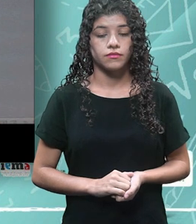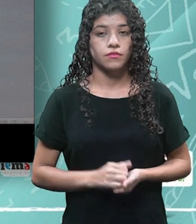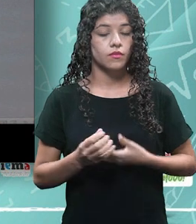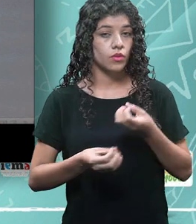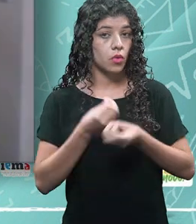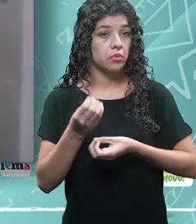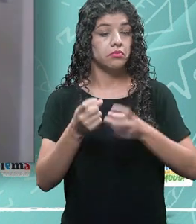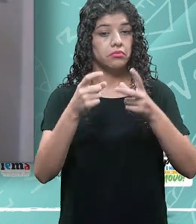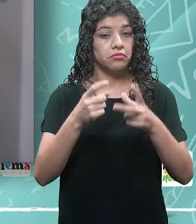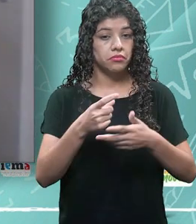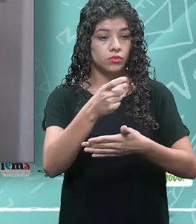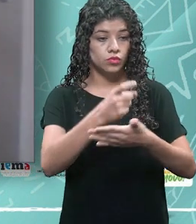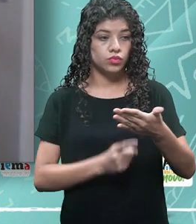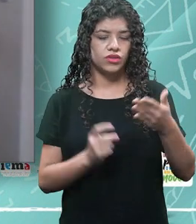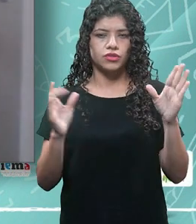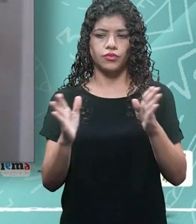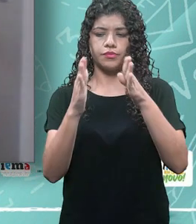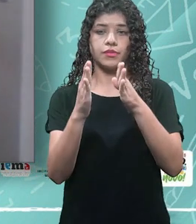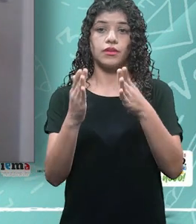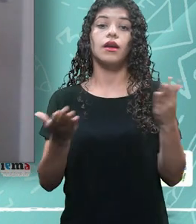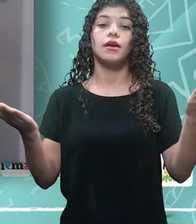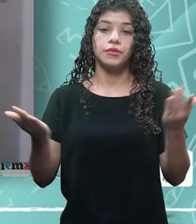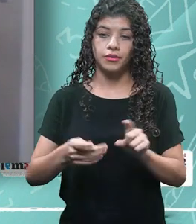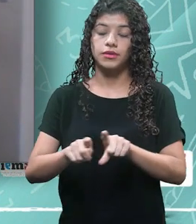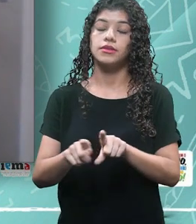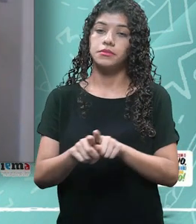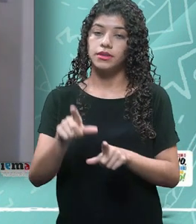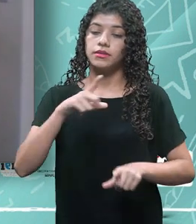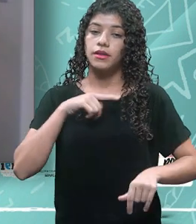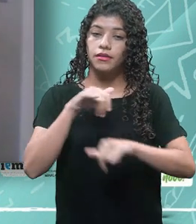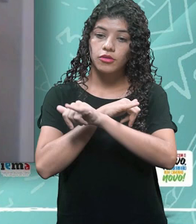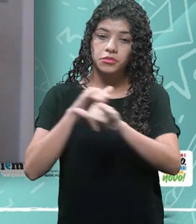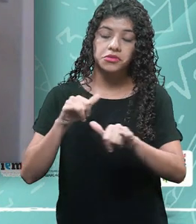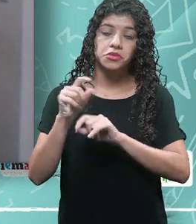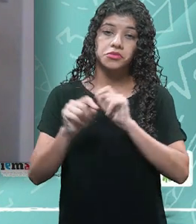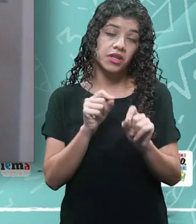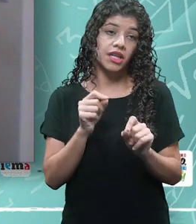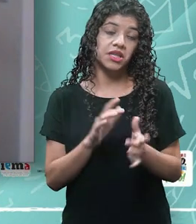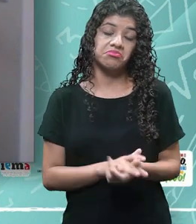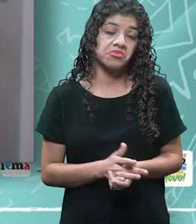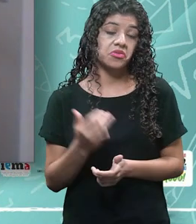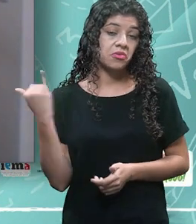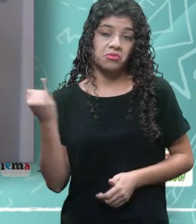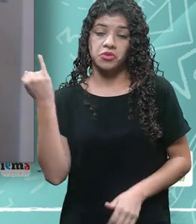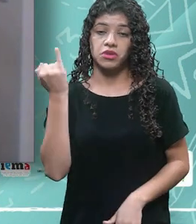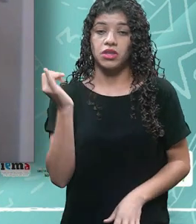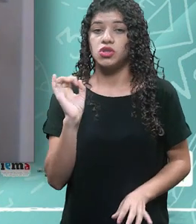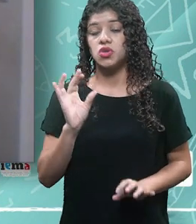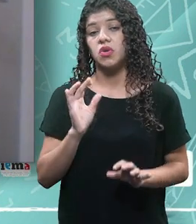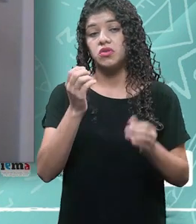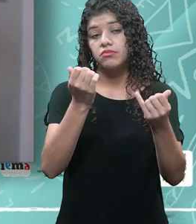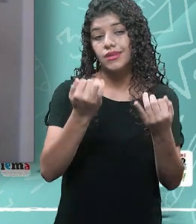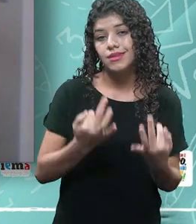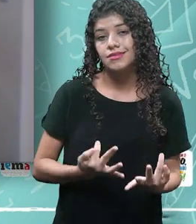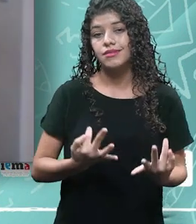Observe como você pode ver o texto já era pequeno mas ainda assim haviam informações ali ali que eram irrelevantes que eram